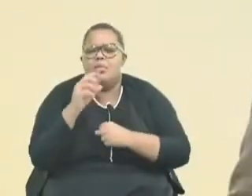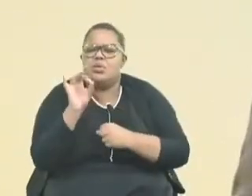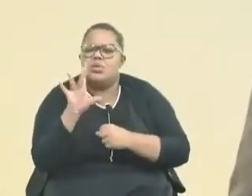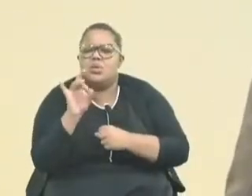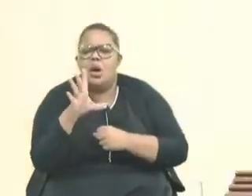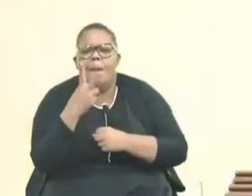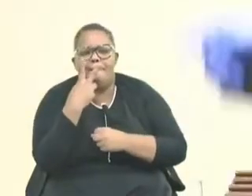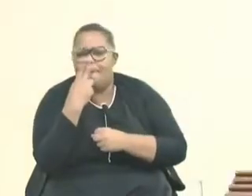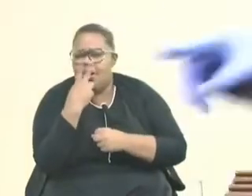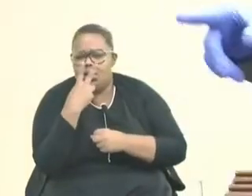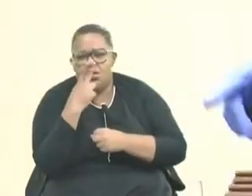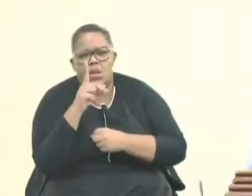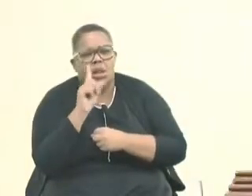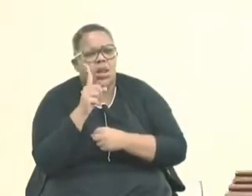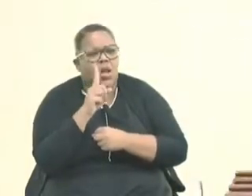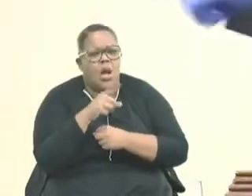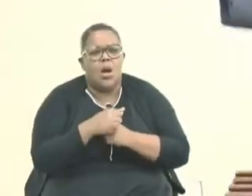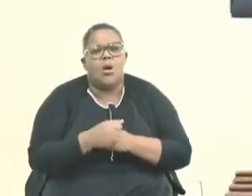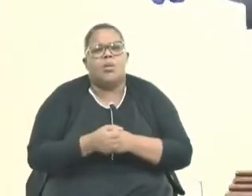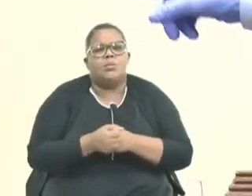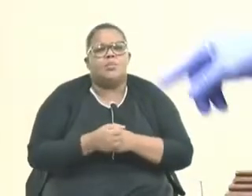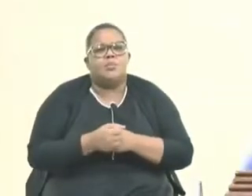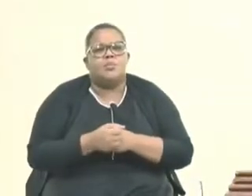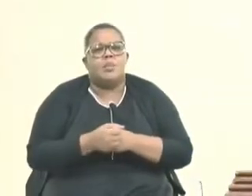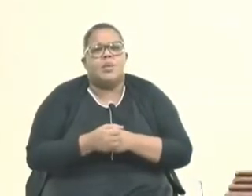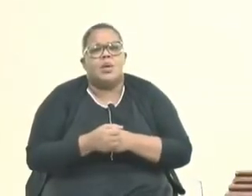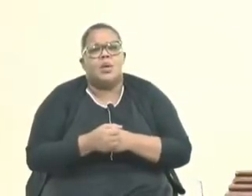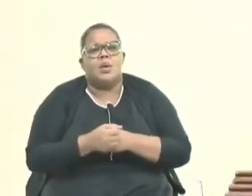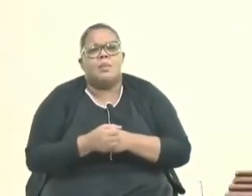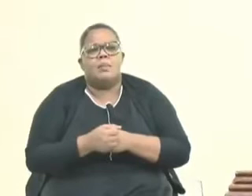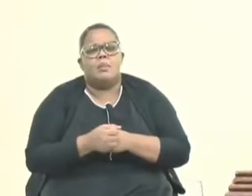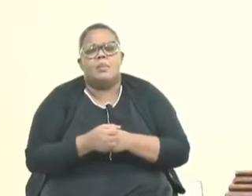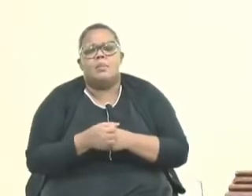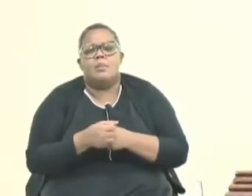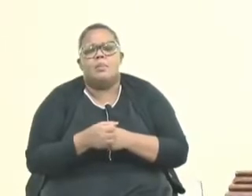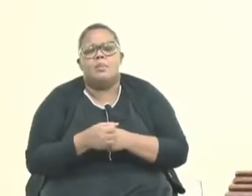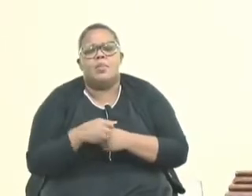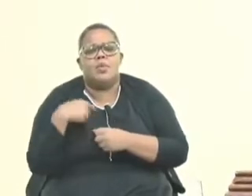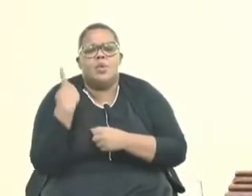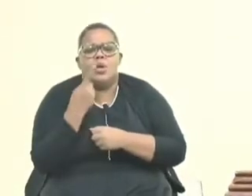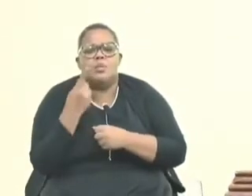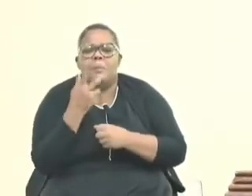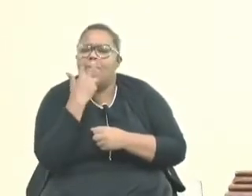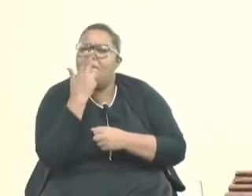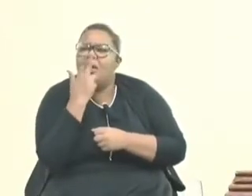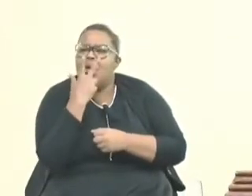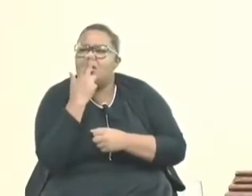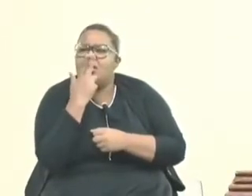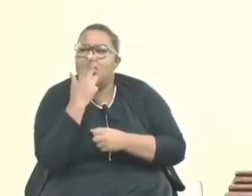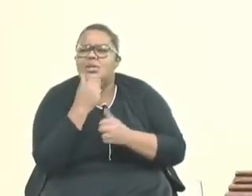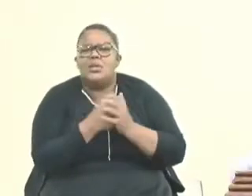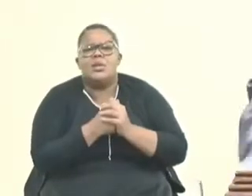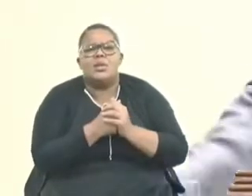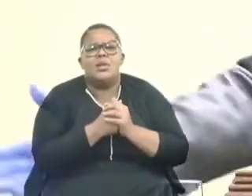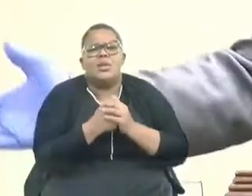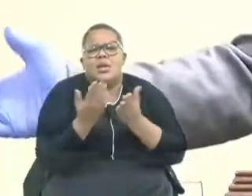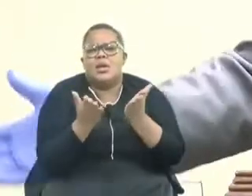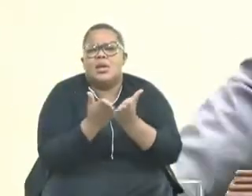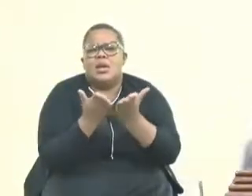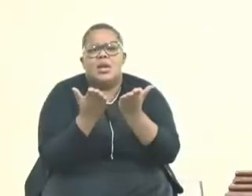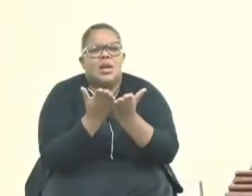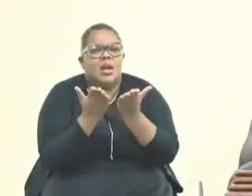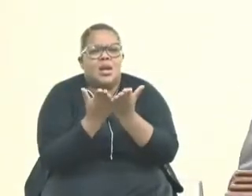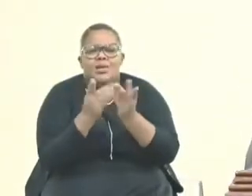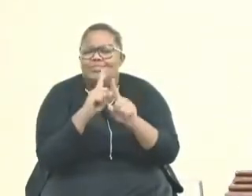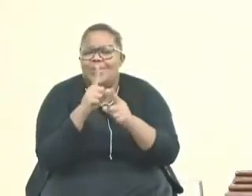basta ser tem que parecer Não basta ser crente tem que parecer cliente tá aqui tá escrito e não